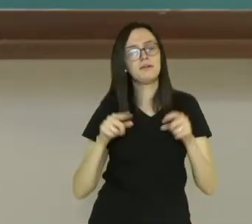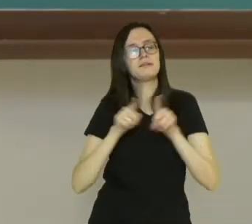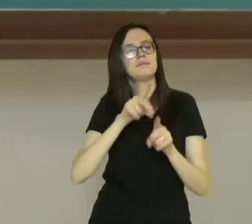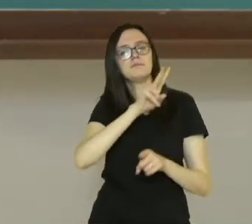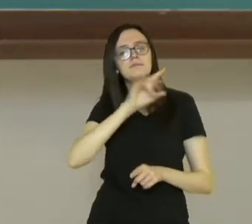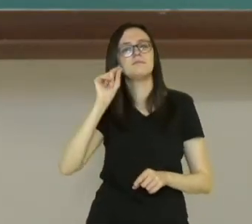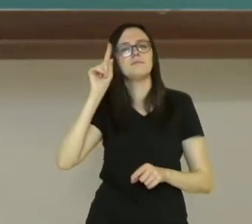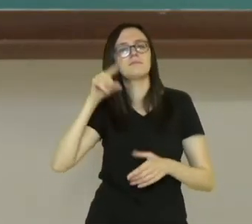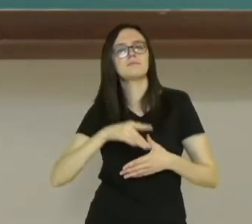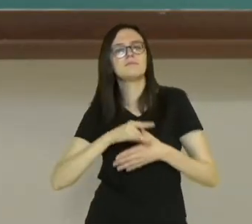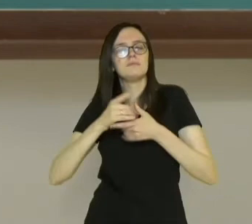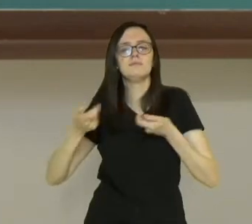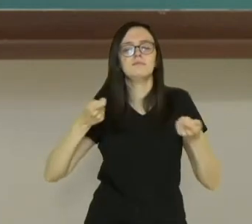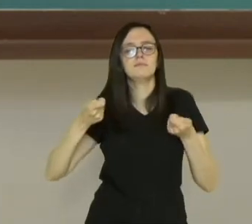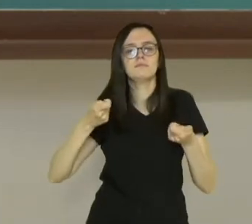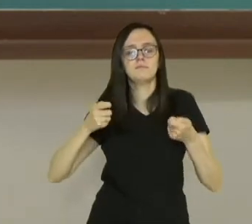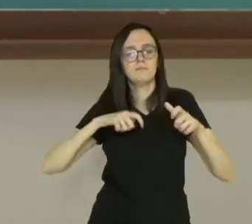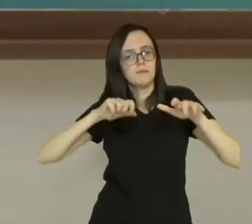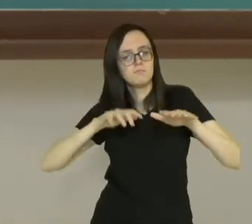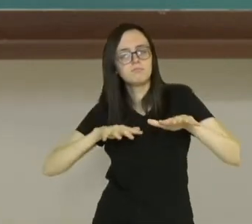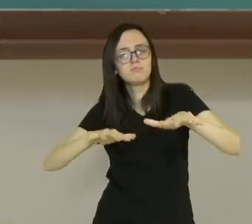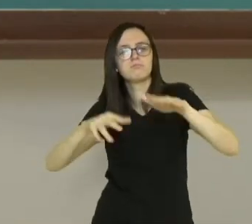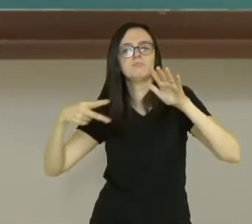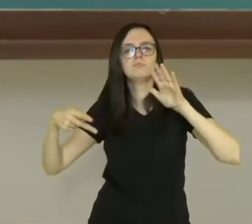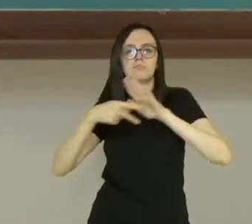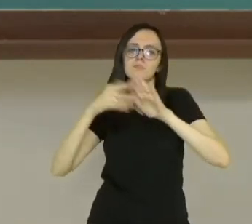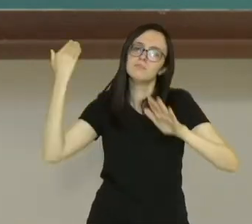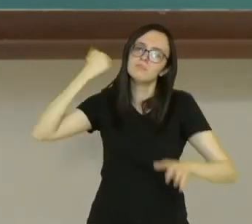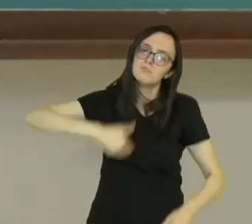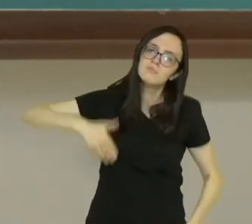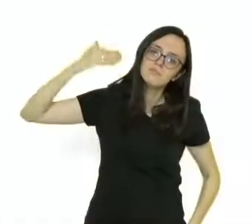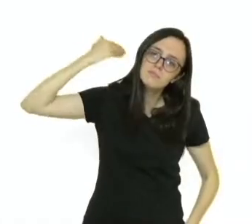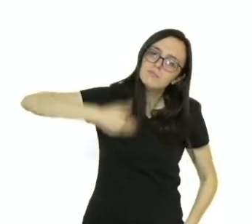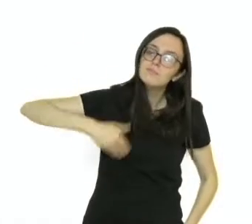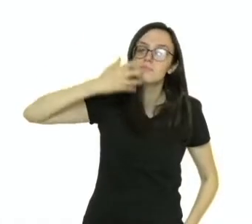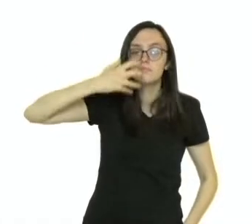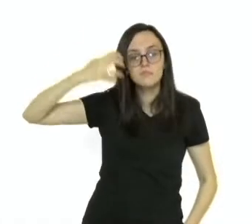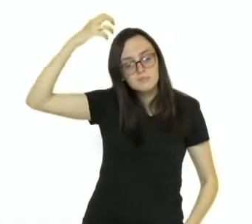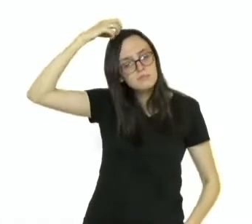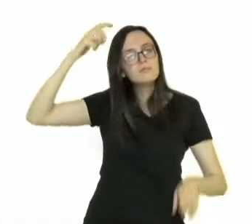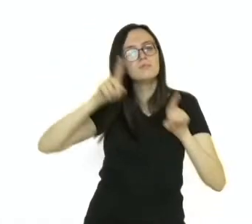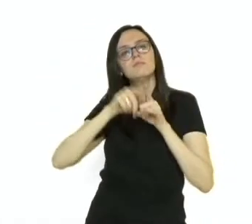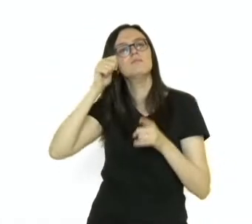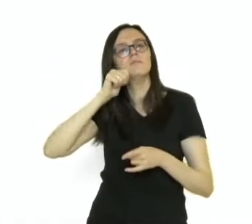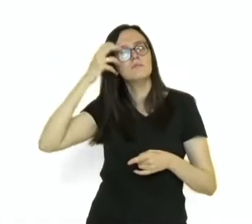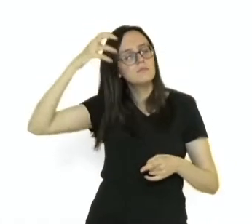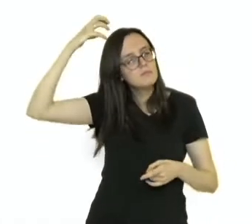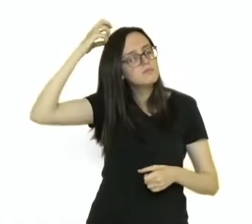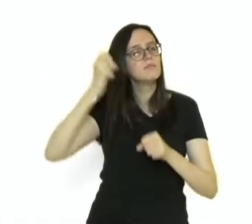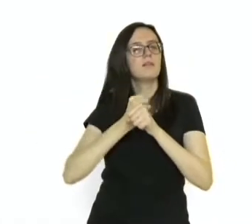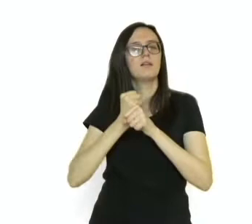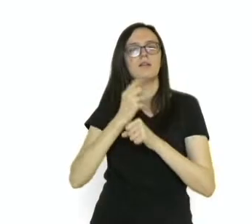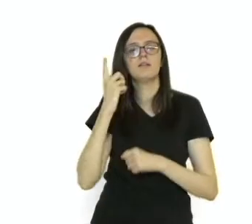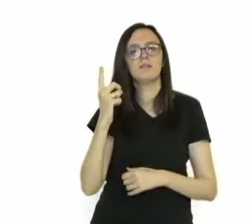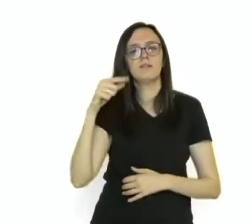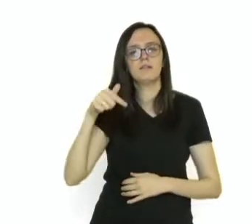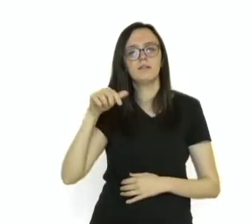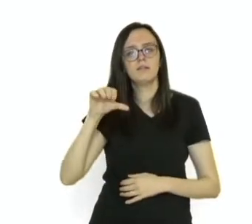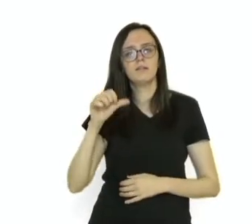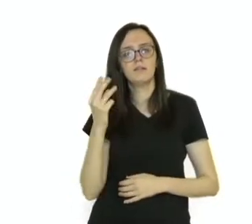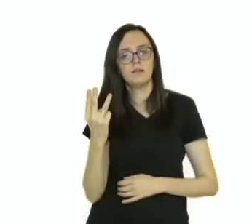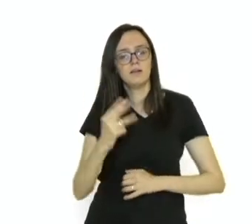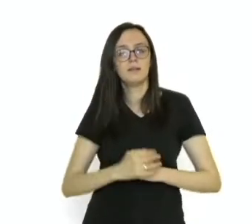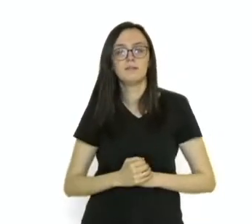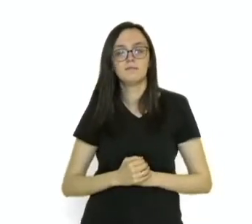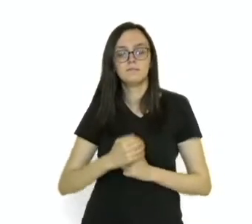acabar liderando todo um movimento de guilhotinar o rei e a rainha no ano de 1793,